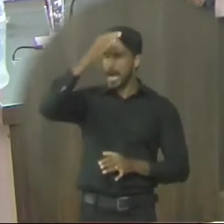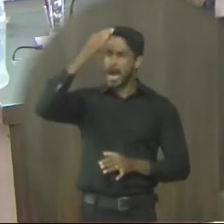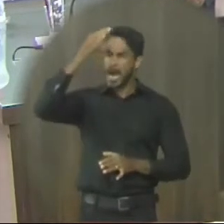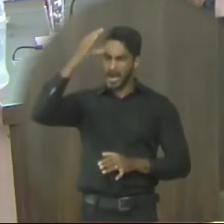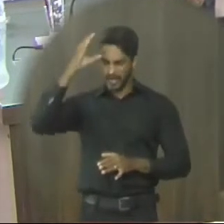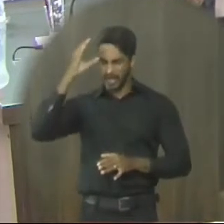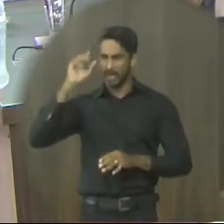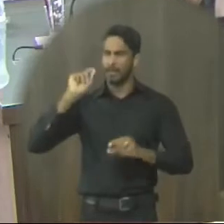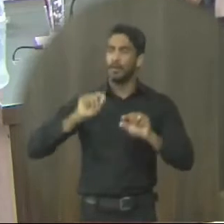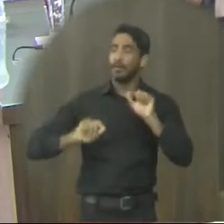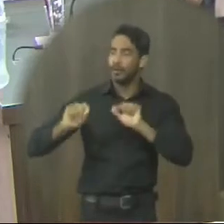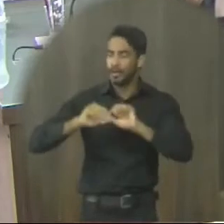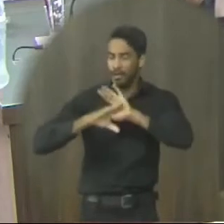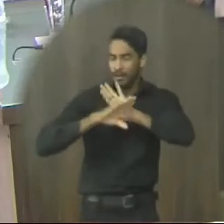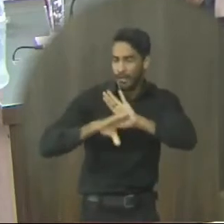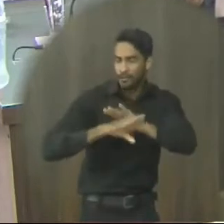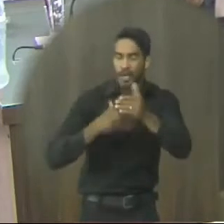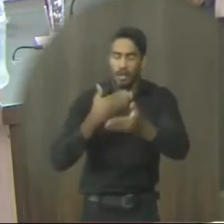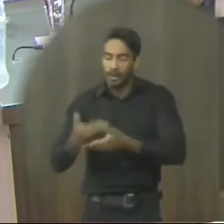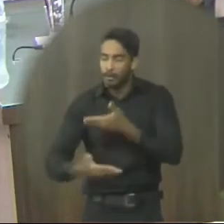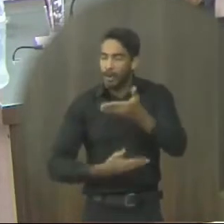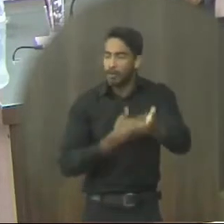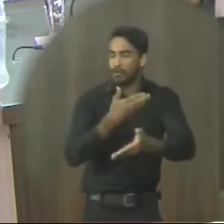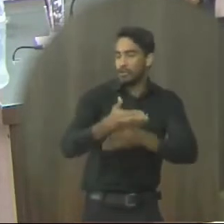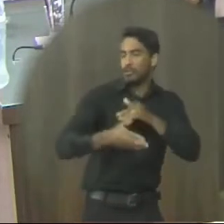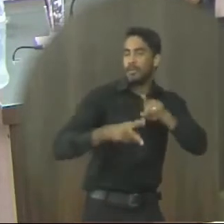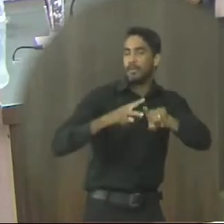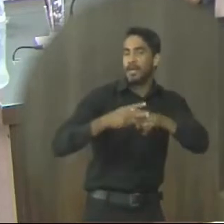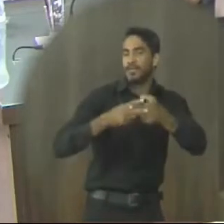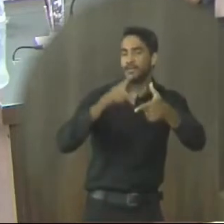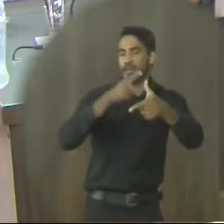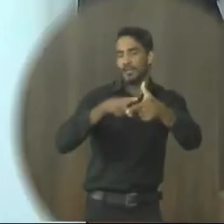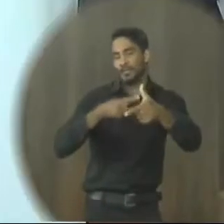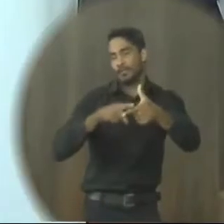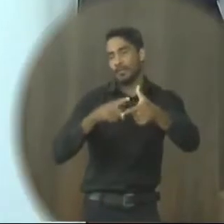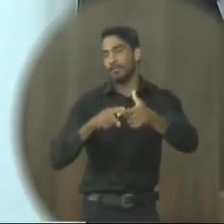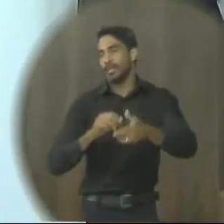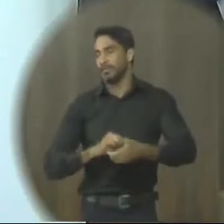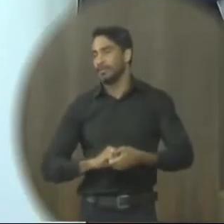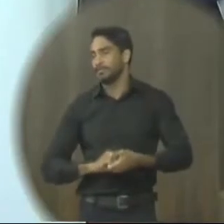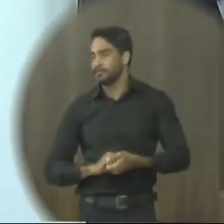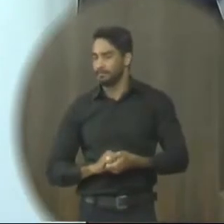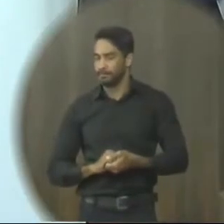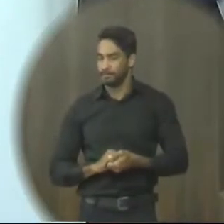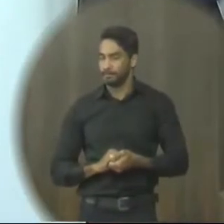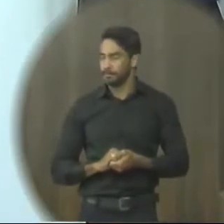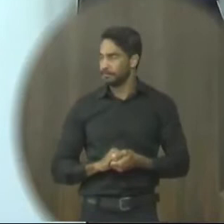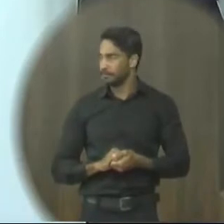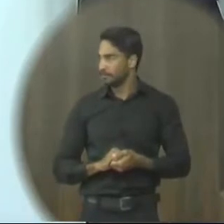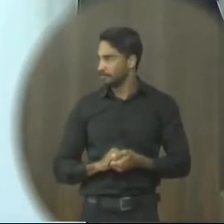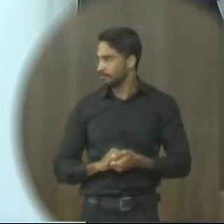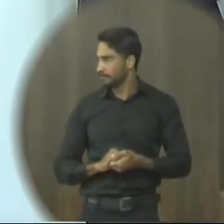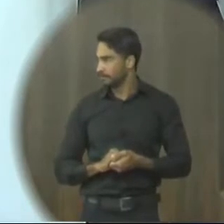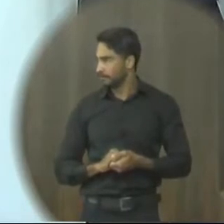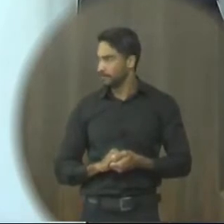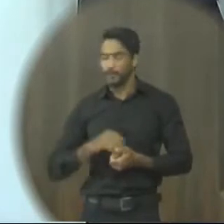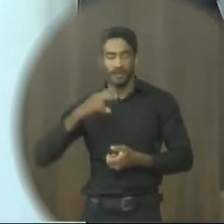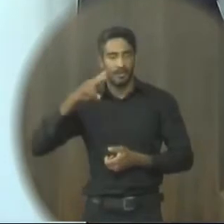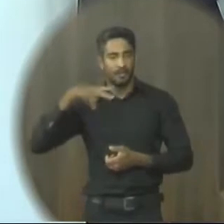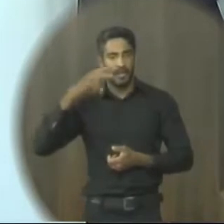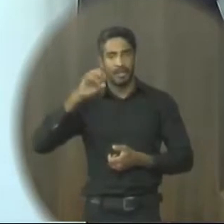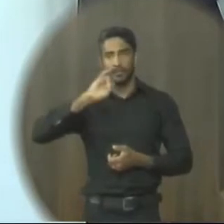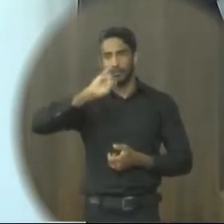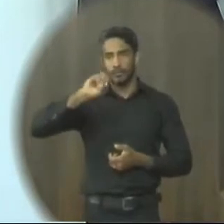para ajudar e contribuir no que for possível para a solução desse problema. Mais algum vereador nesse assunto? Boa, presidente. Vereador José